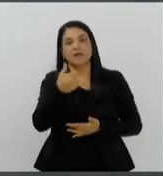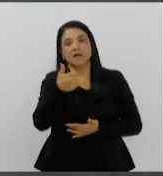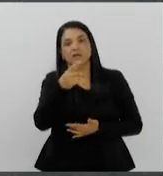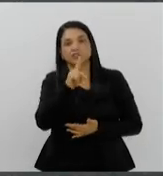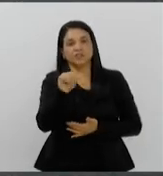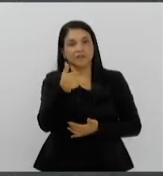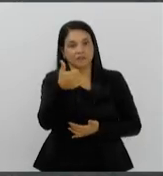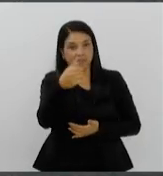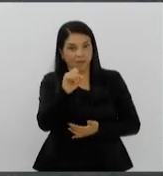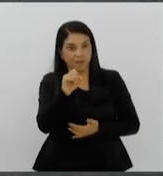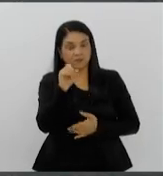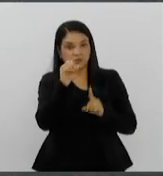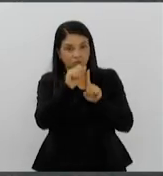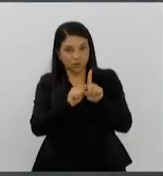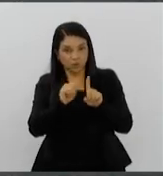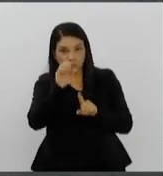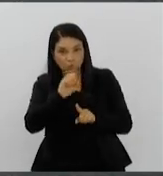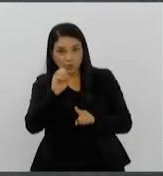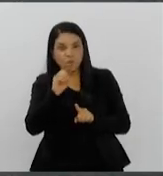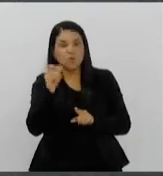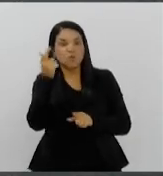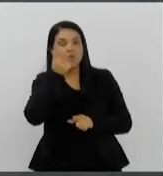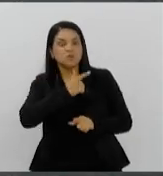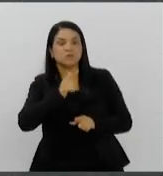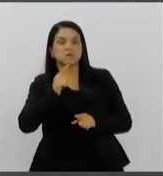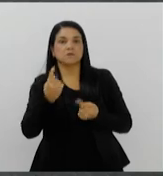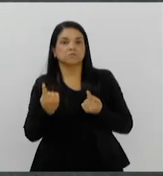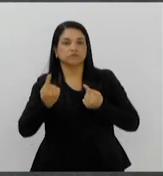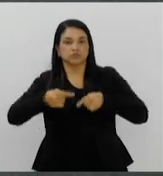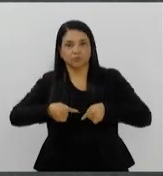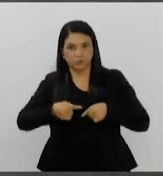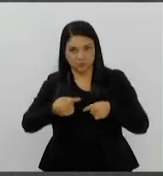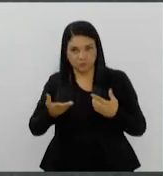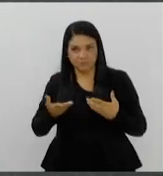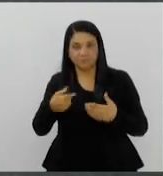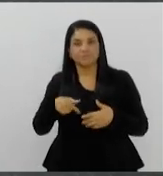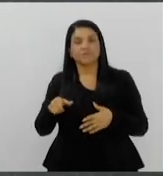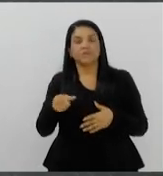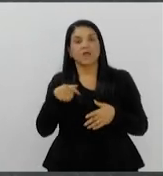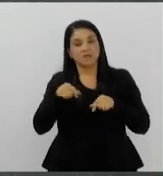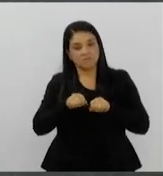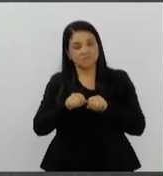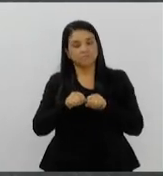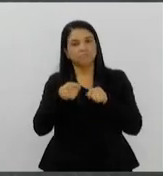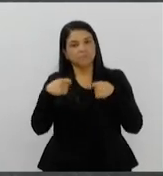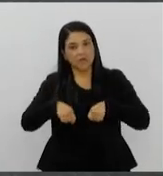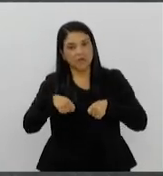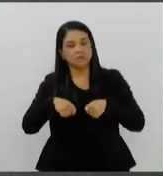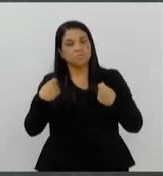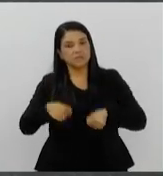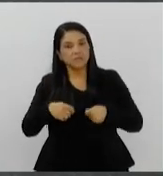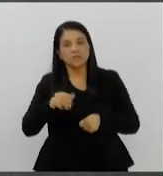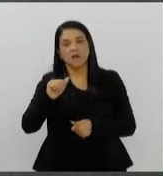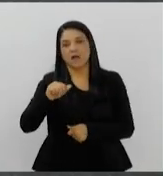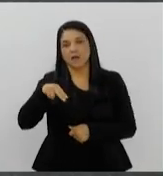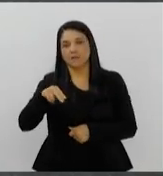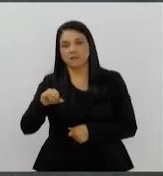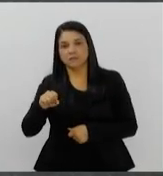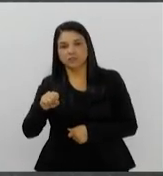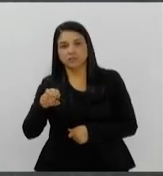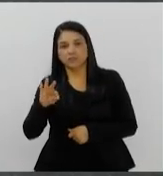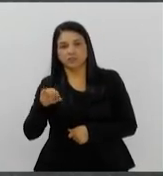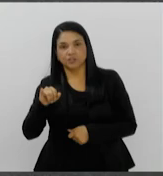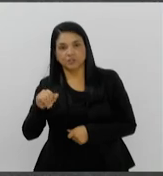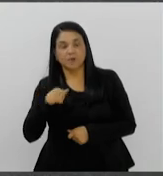apoio unânime dessa casa sobre a anistia, e a gente precisa agir de alguma forma, em primeiro lugar, para